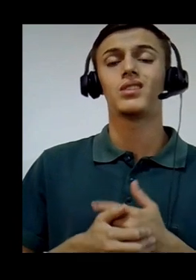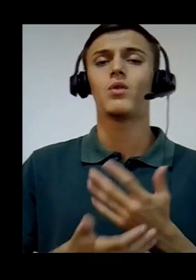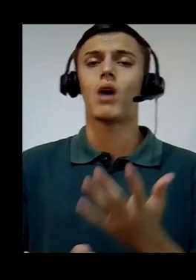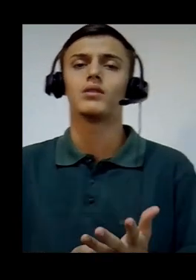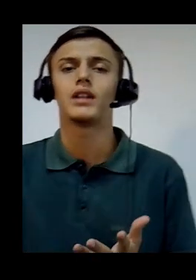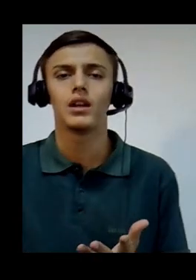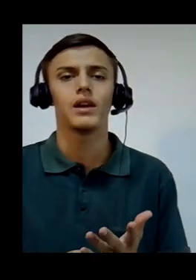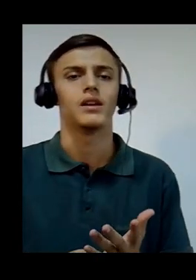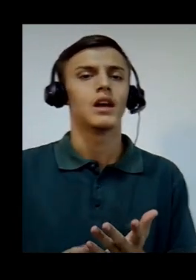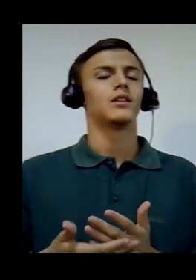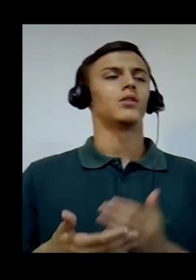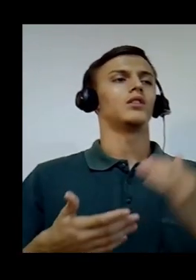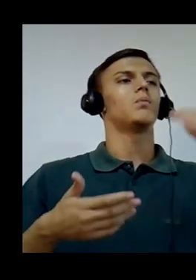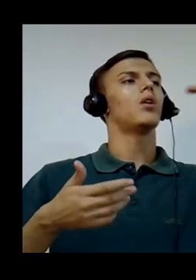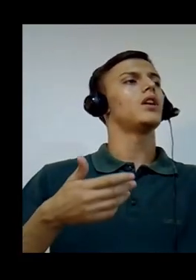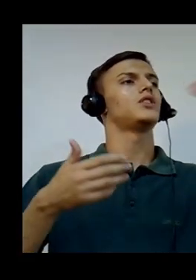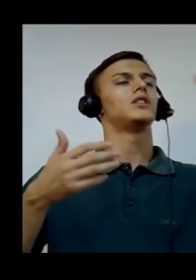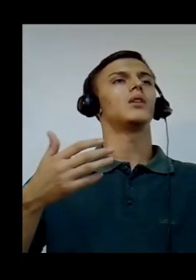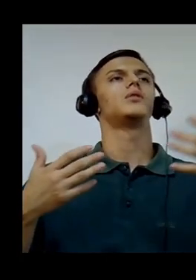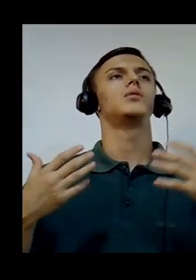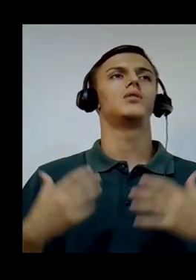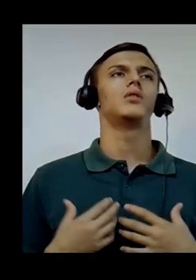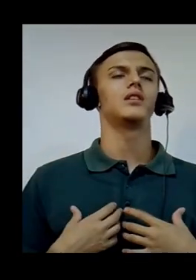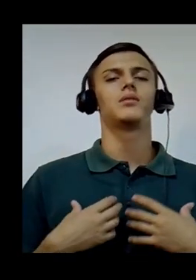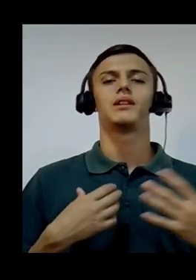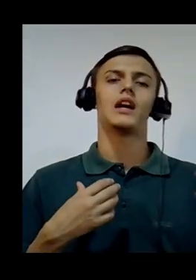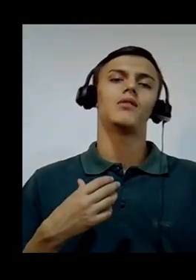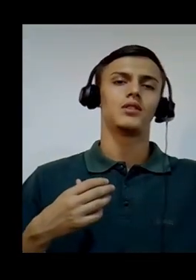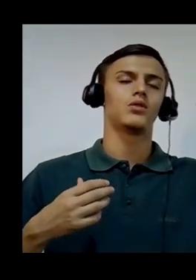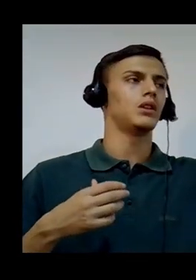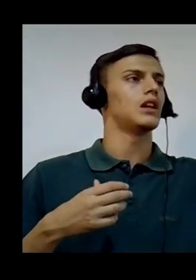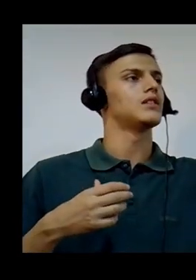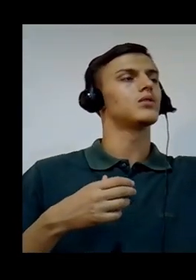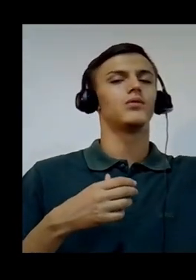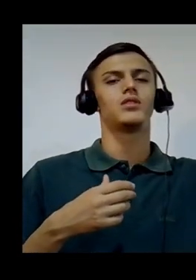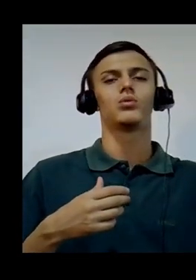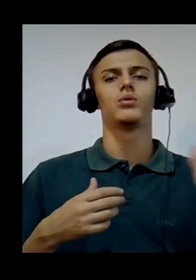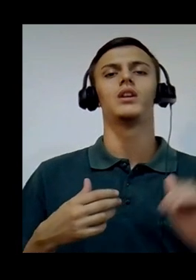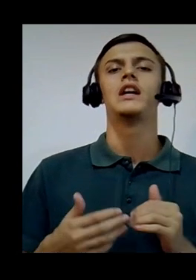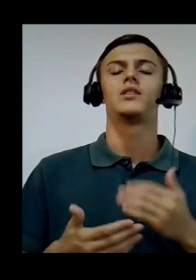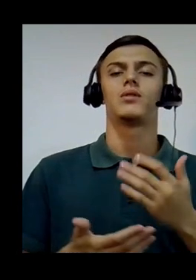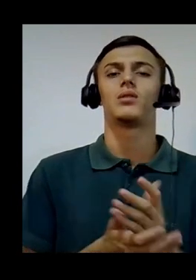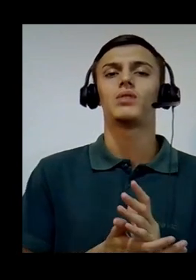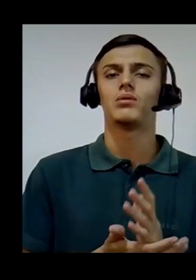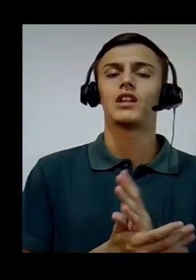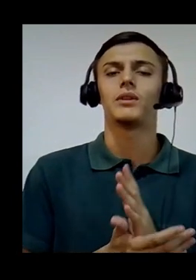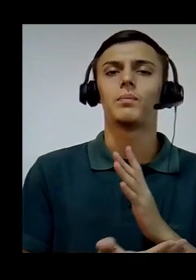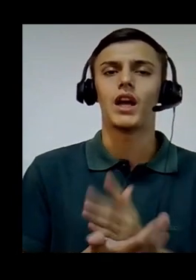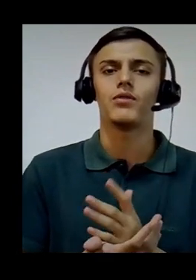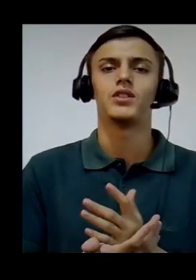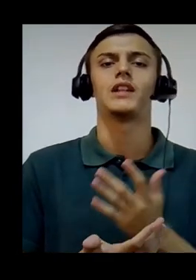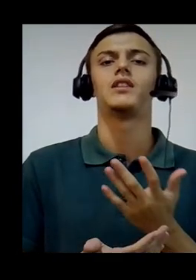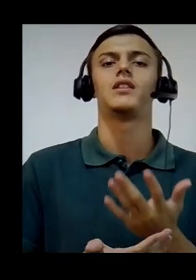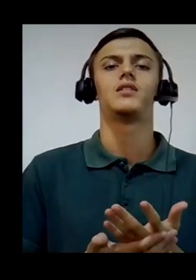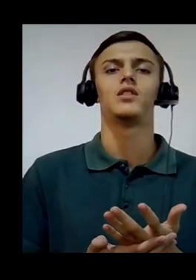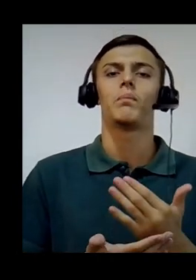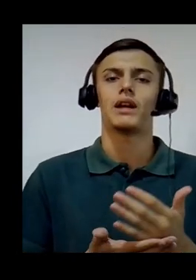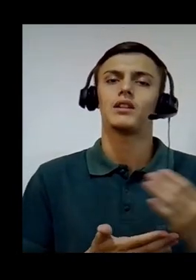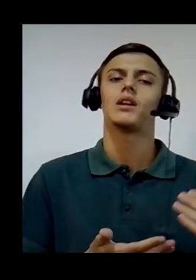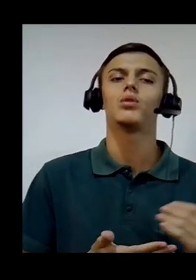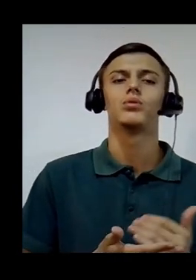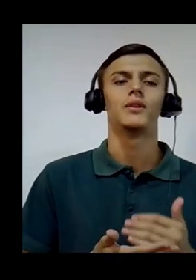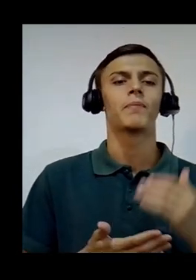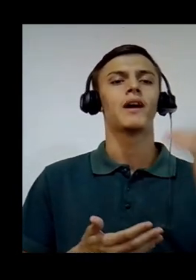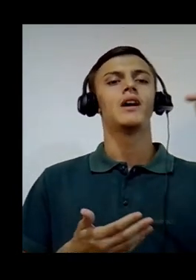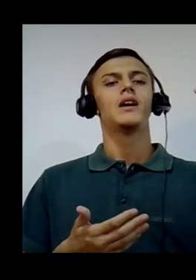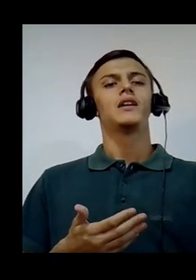funcionário sobre o uso adequado daquele EPI. Então, ele não pode te dar um cinto de segurança e mandar você subir e realizar um serviço em altura se você não tem um treinamento prévio de NR35